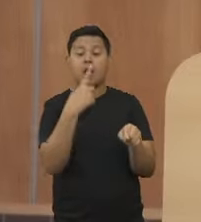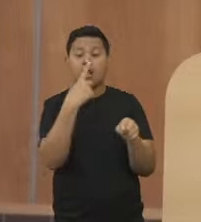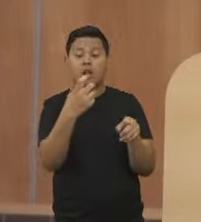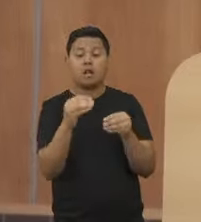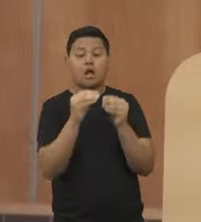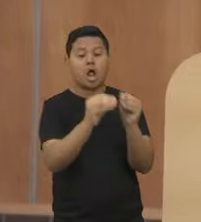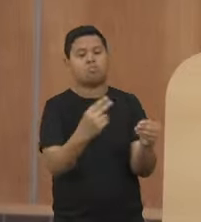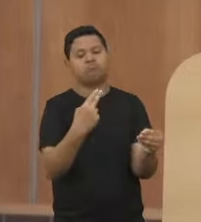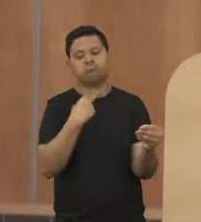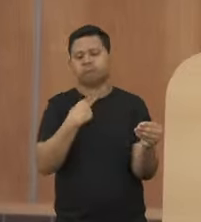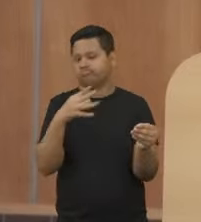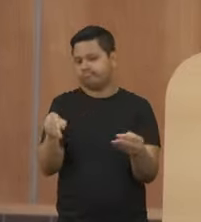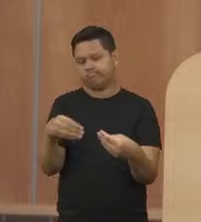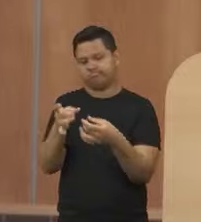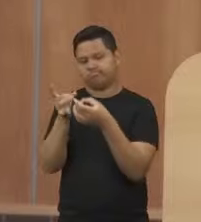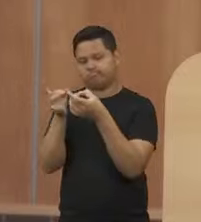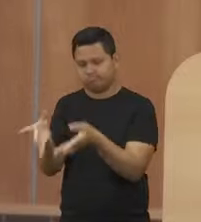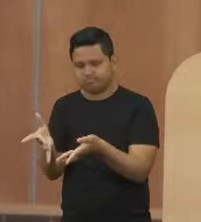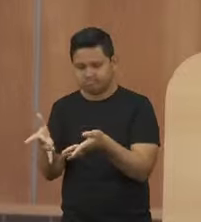porque senão é